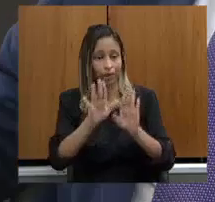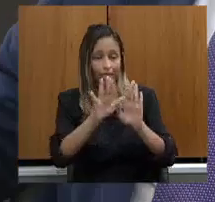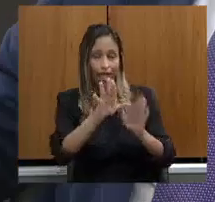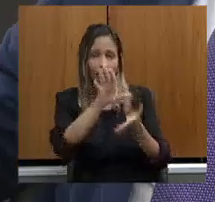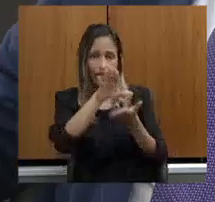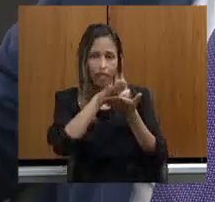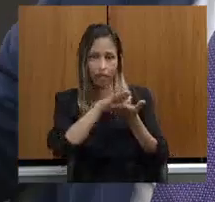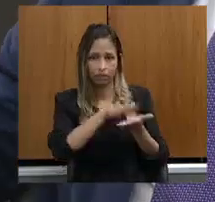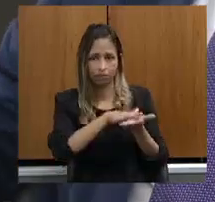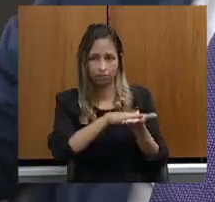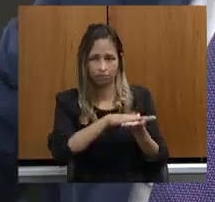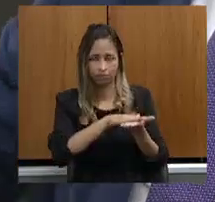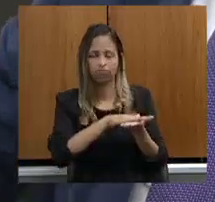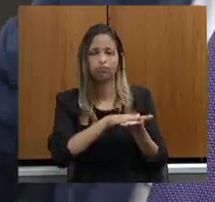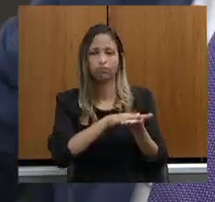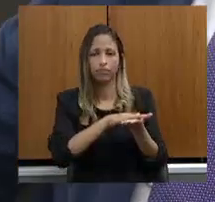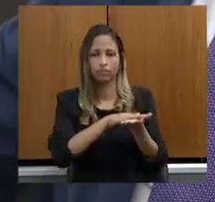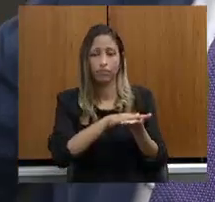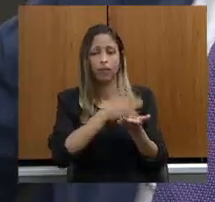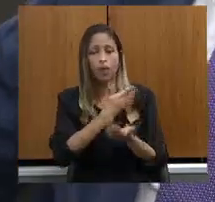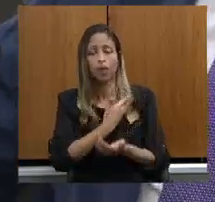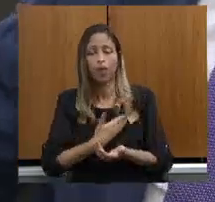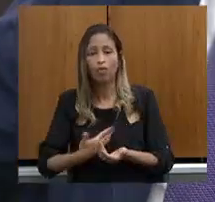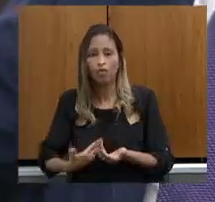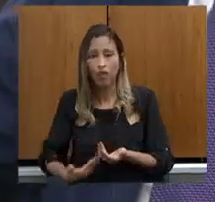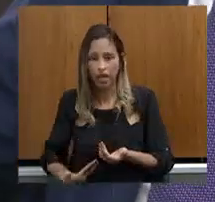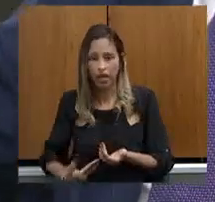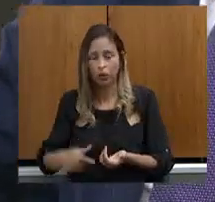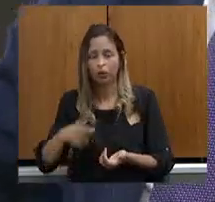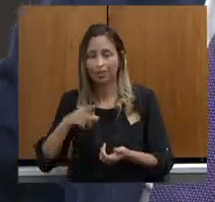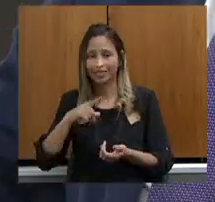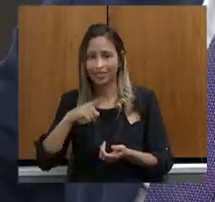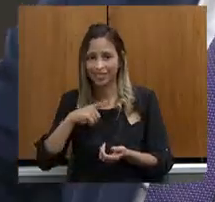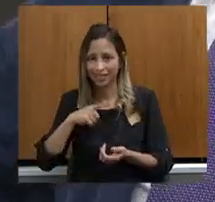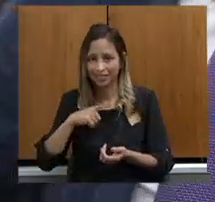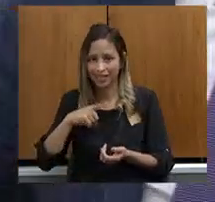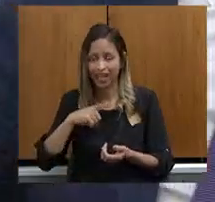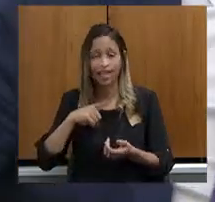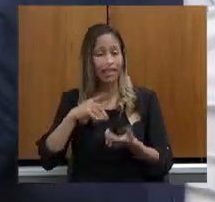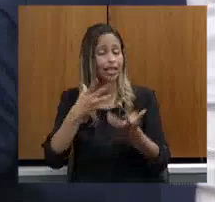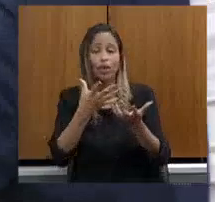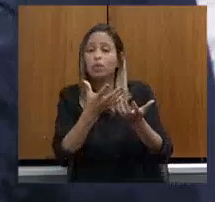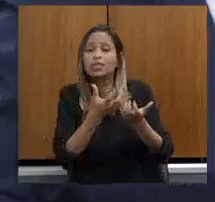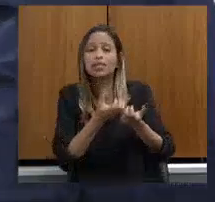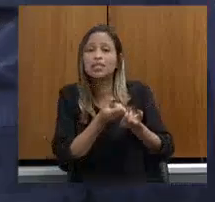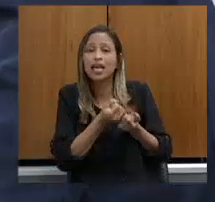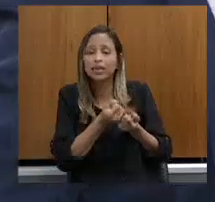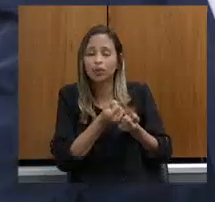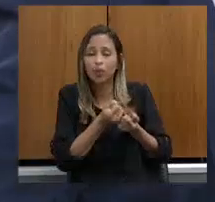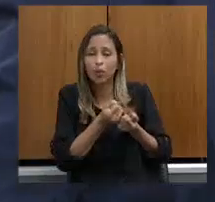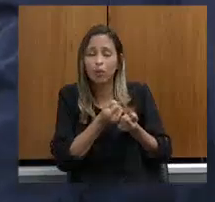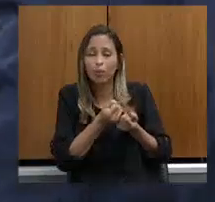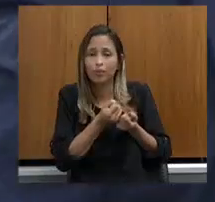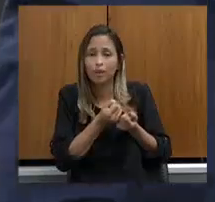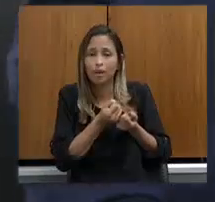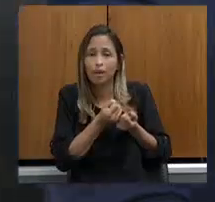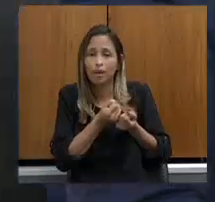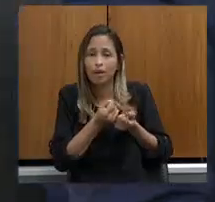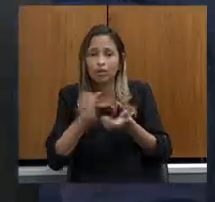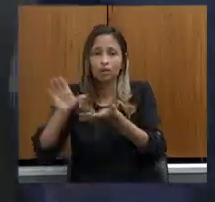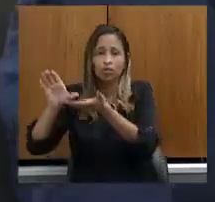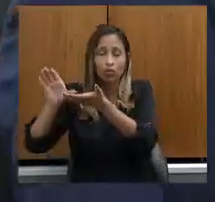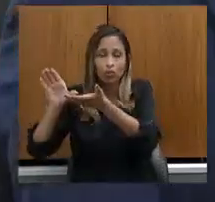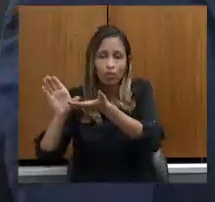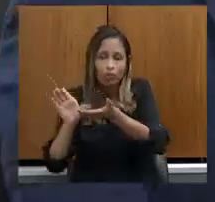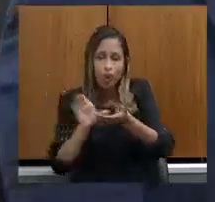708 centavos o governo tem sistematicamente se recusado a fazer o rateio dos recursos do